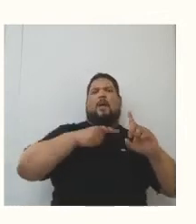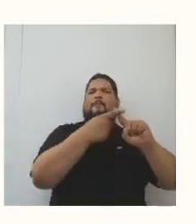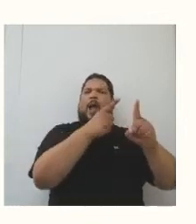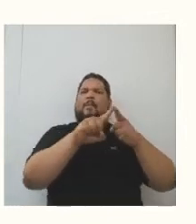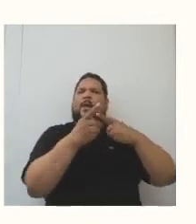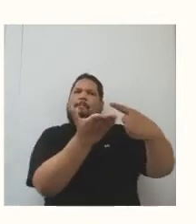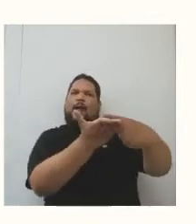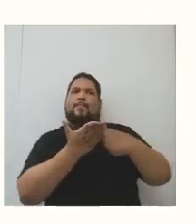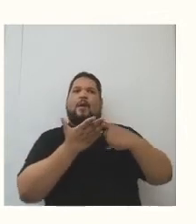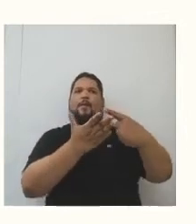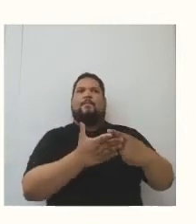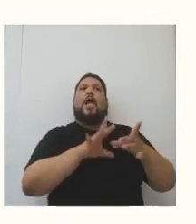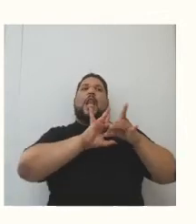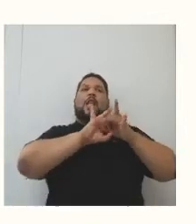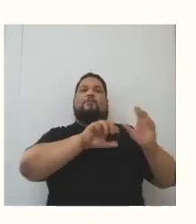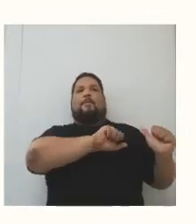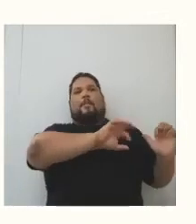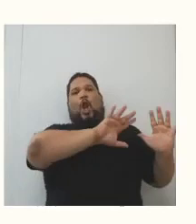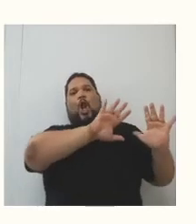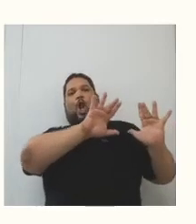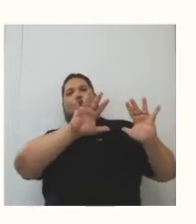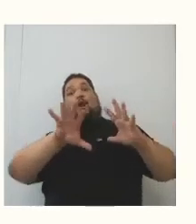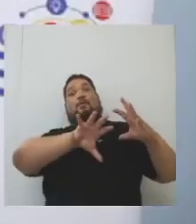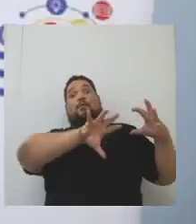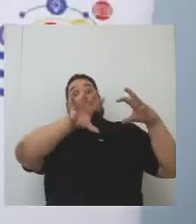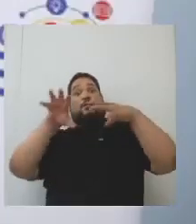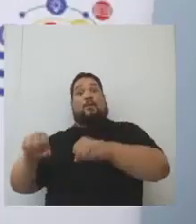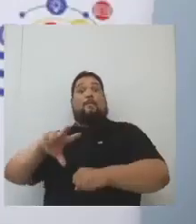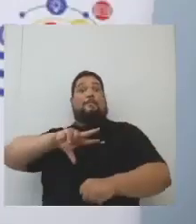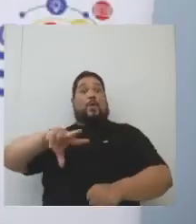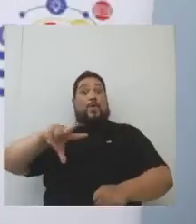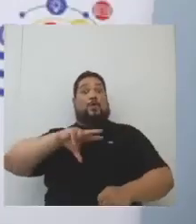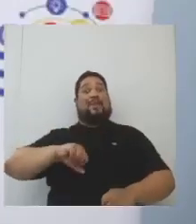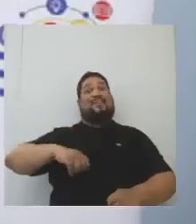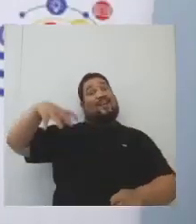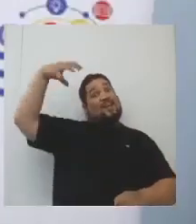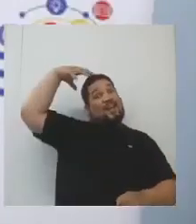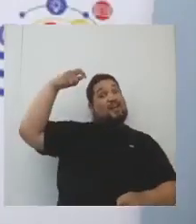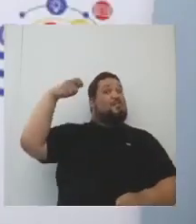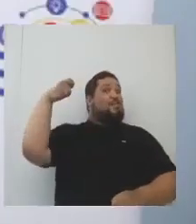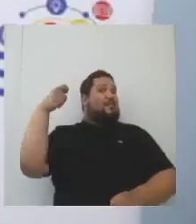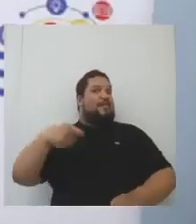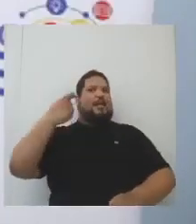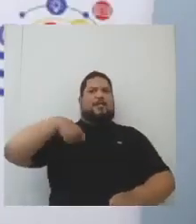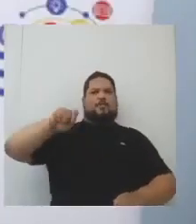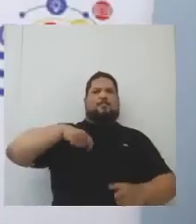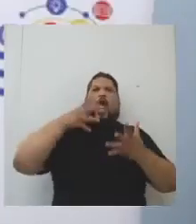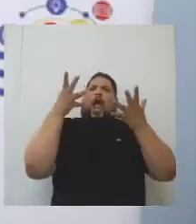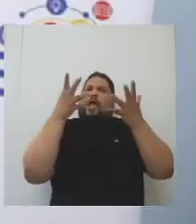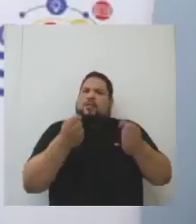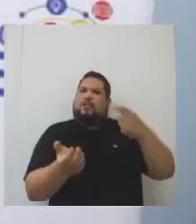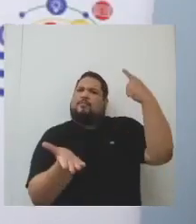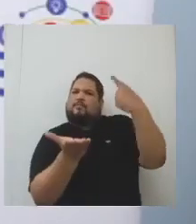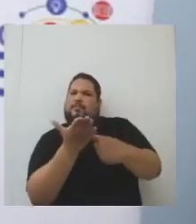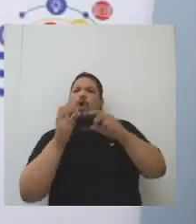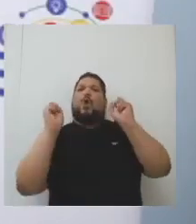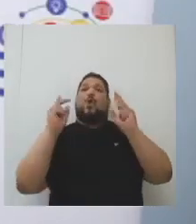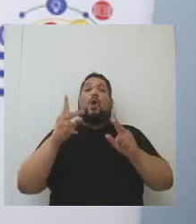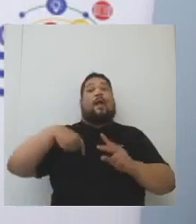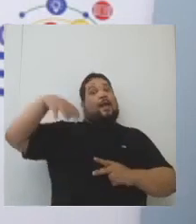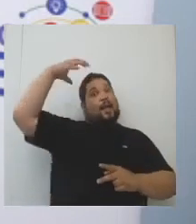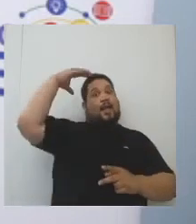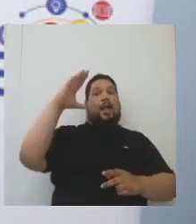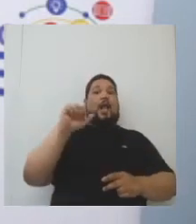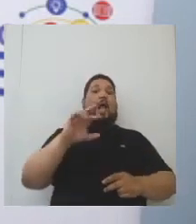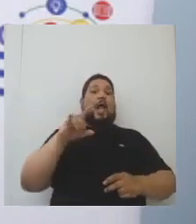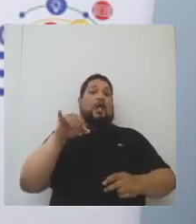da Espanha e atacar Portugal. E no momento que o rei absolutista espanhol topou o acordo, o rei Carlos IV e depois